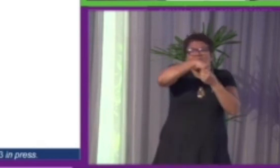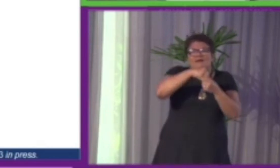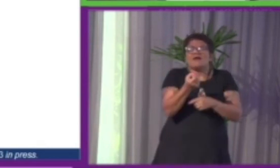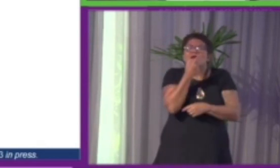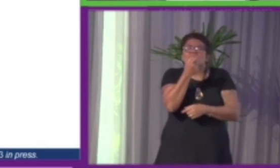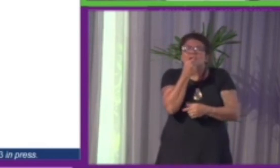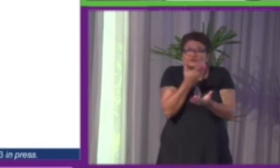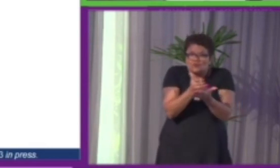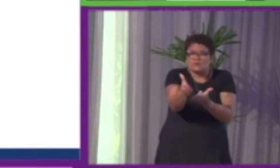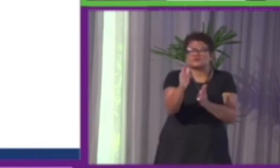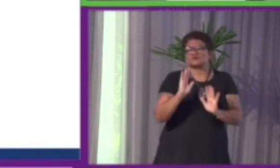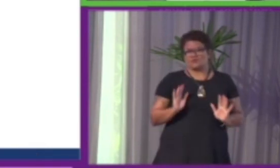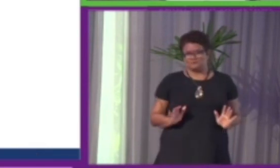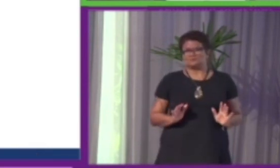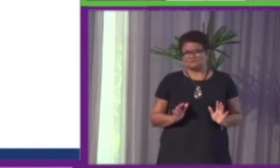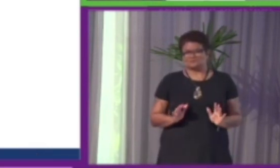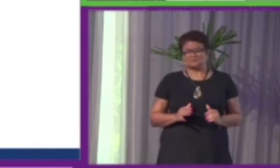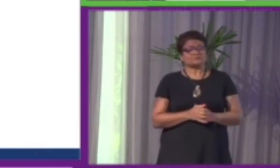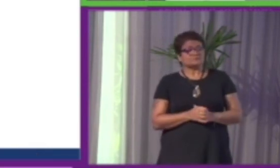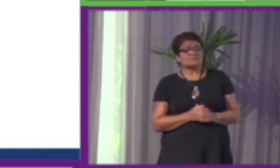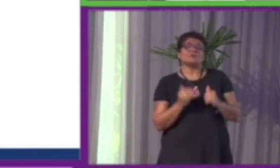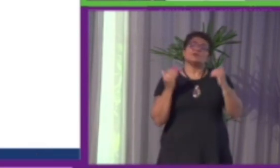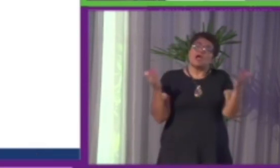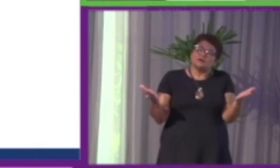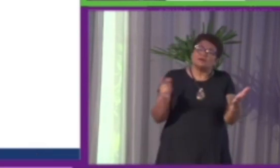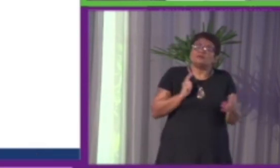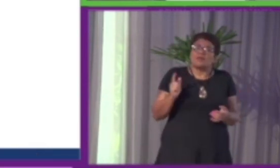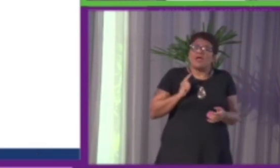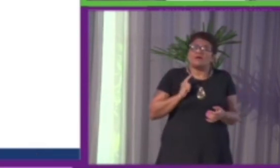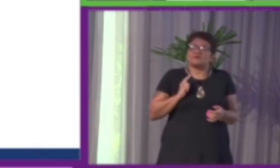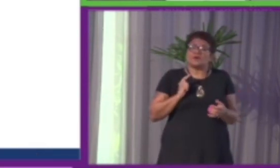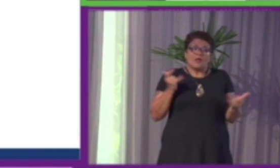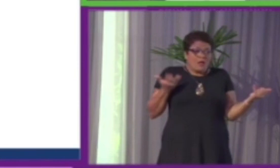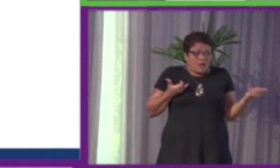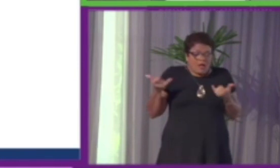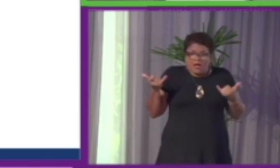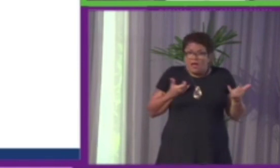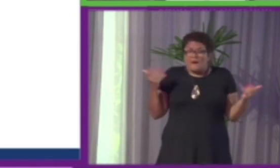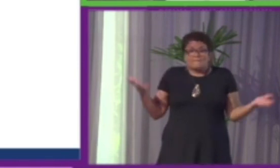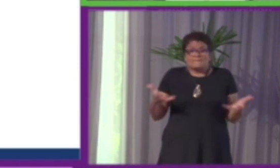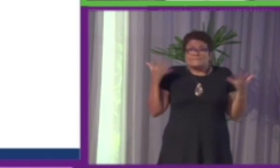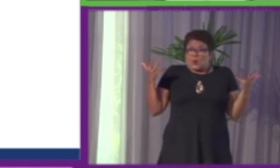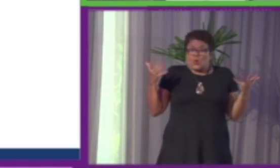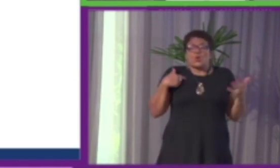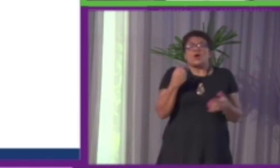medicamento. E aí a gente teve a grande notícia de 3 de agosto de